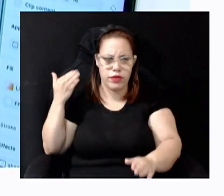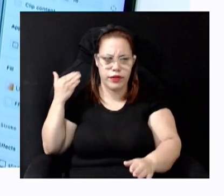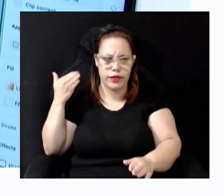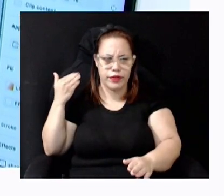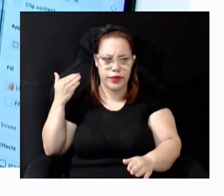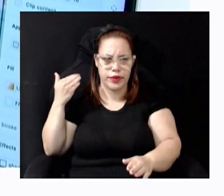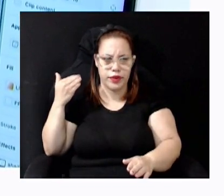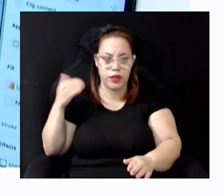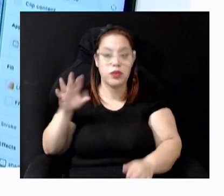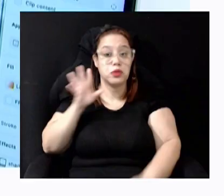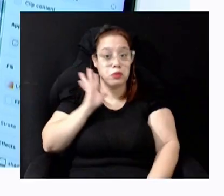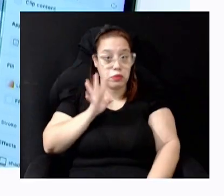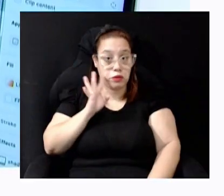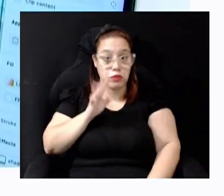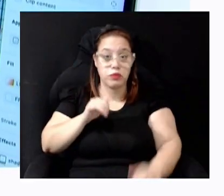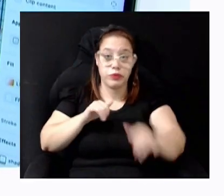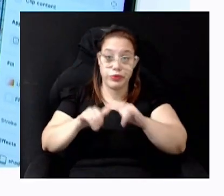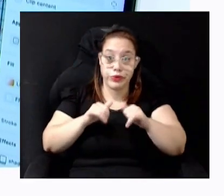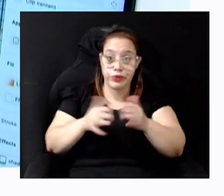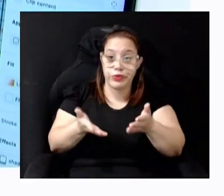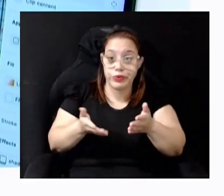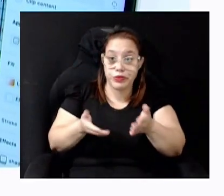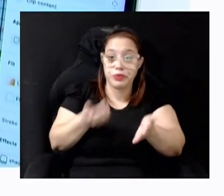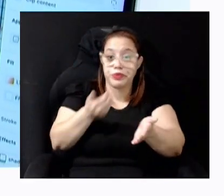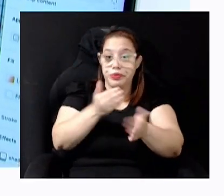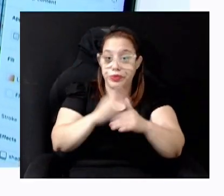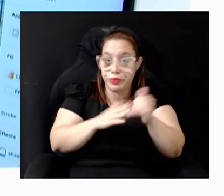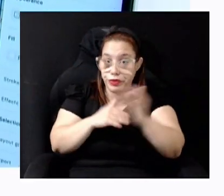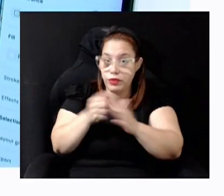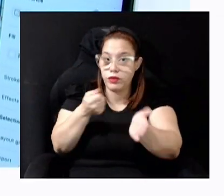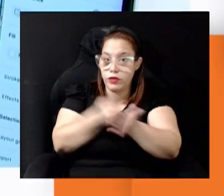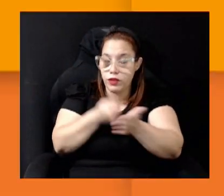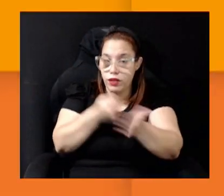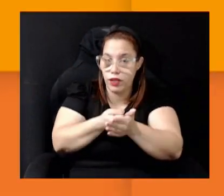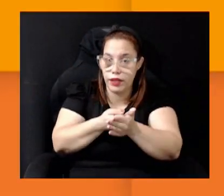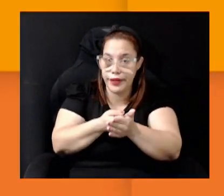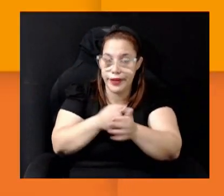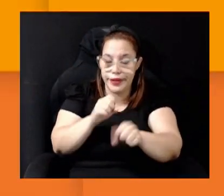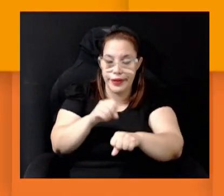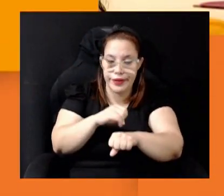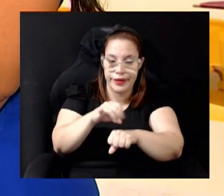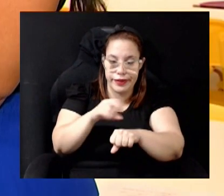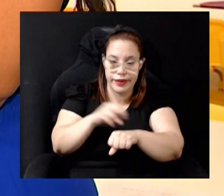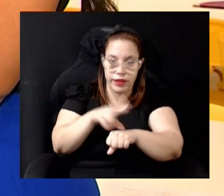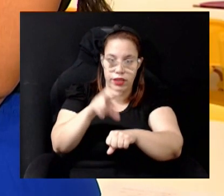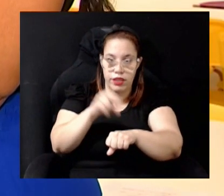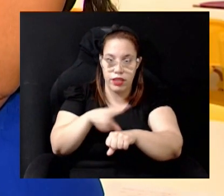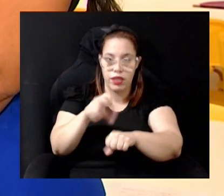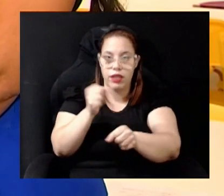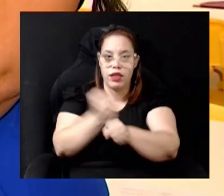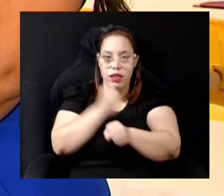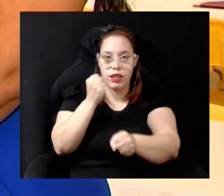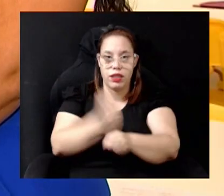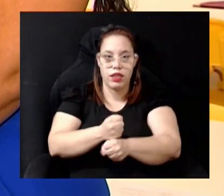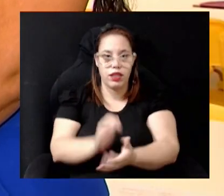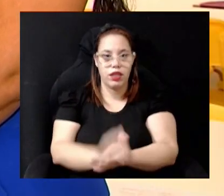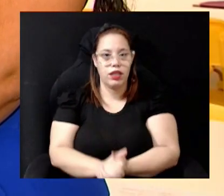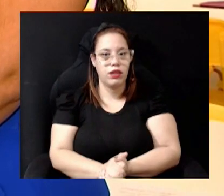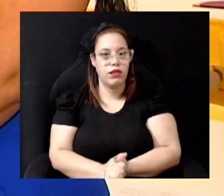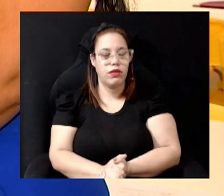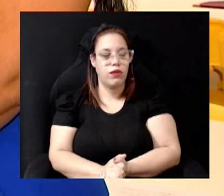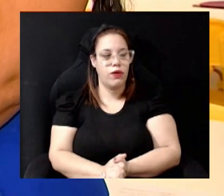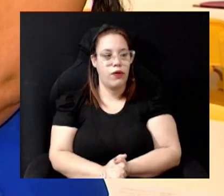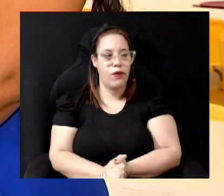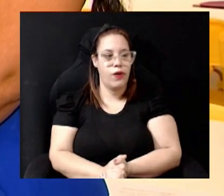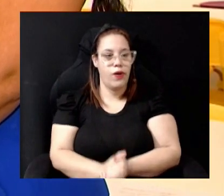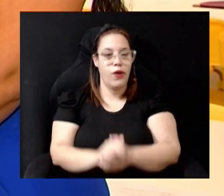pelo mercado, passando a atuar. Teve um boom também de vagas, né, nos últimos anos, assim, por conta da digitalização, da transformação digital